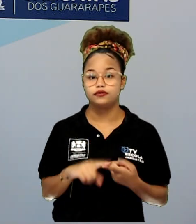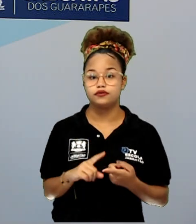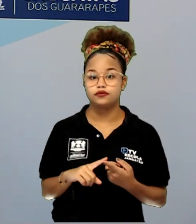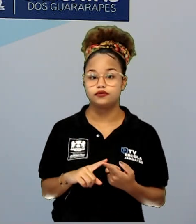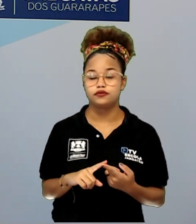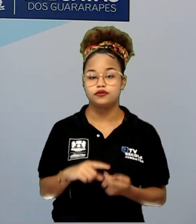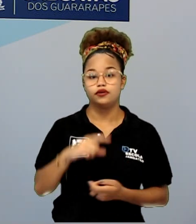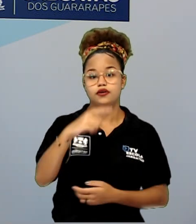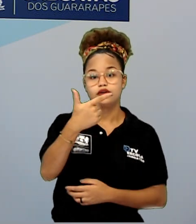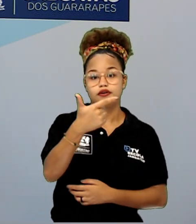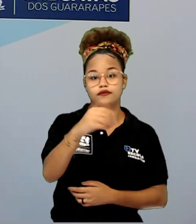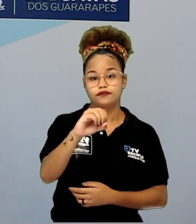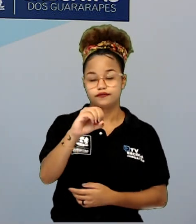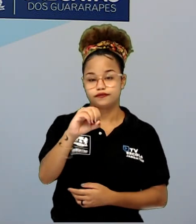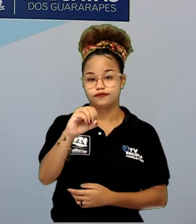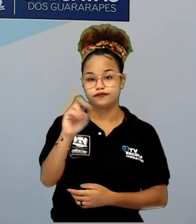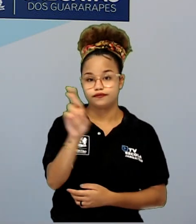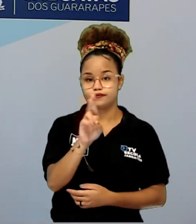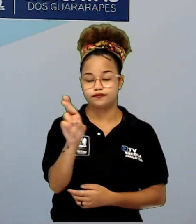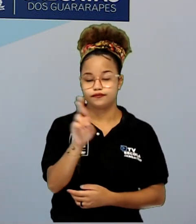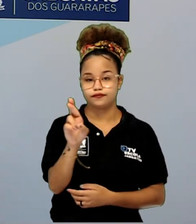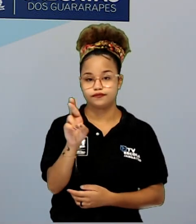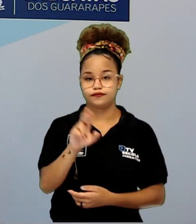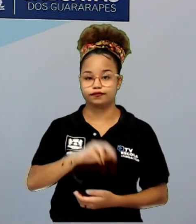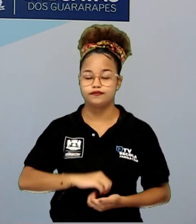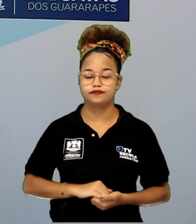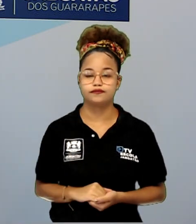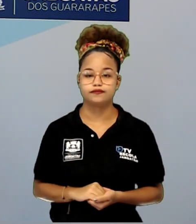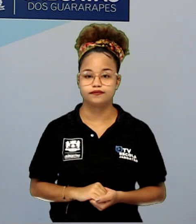de R$ 20.